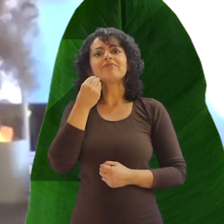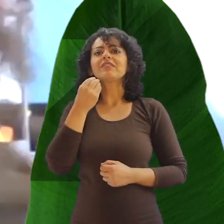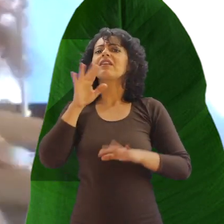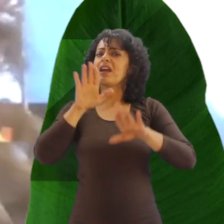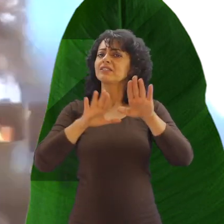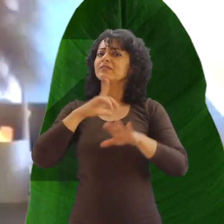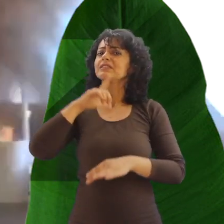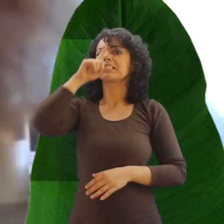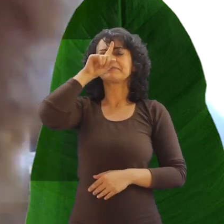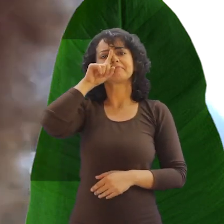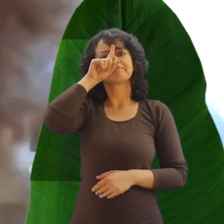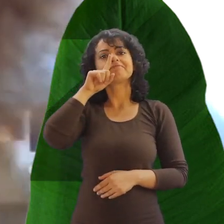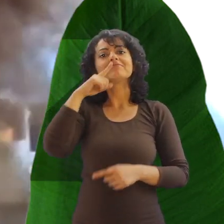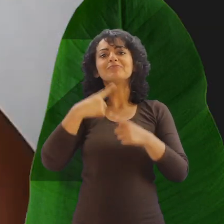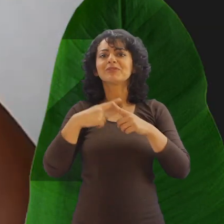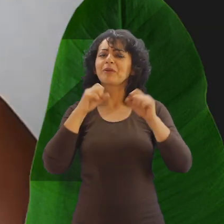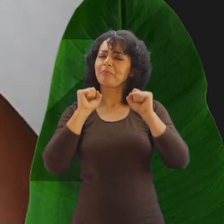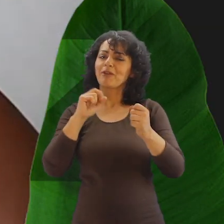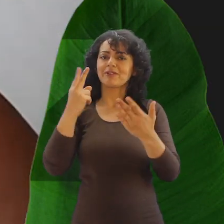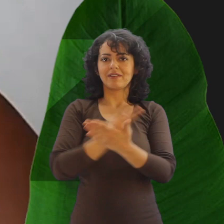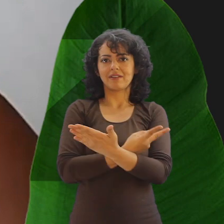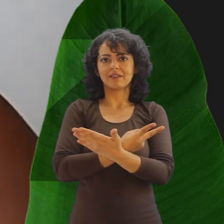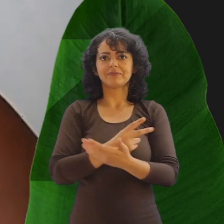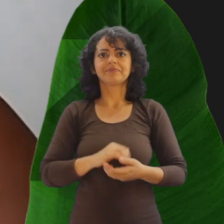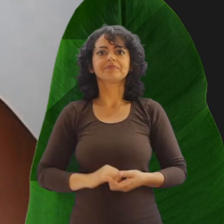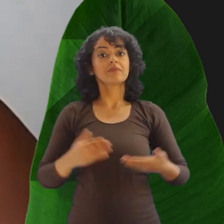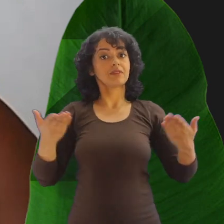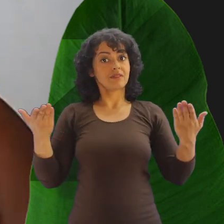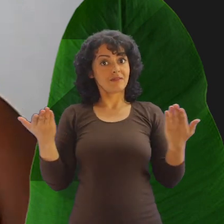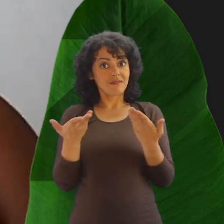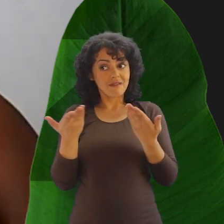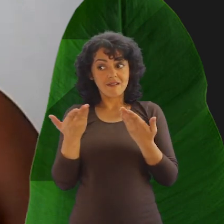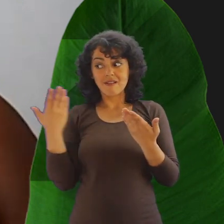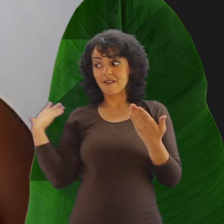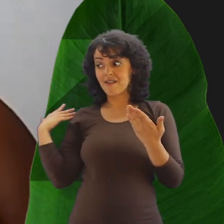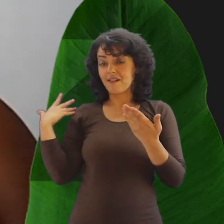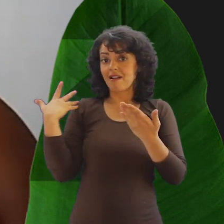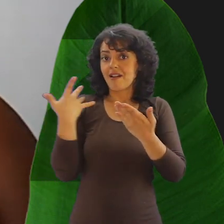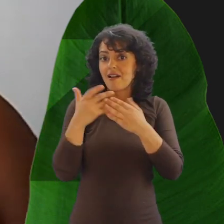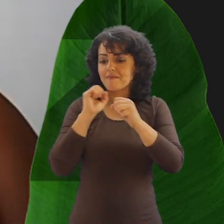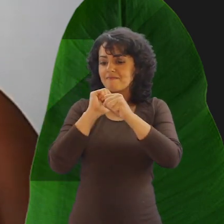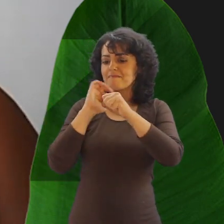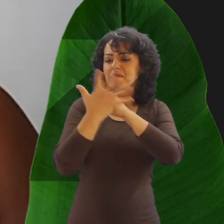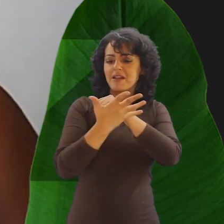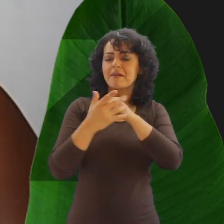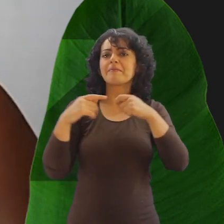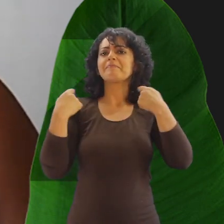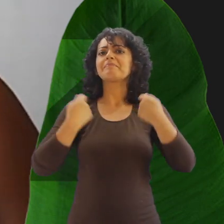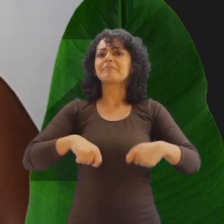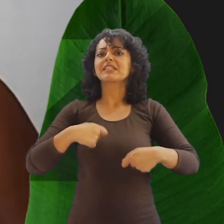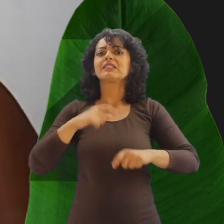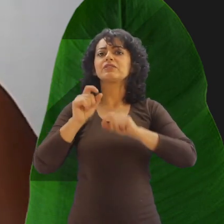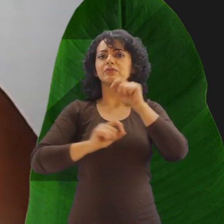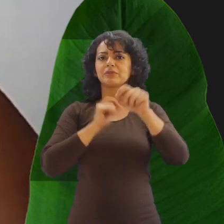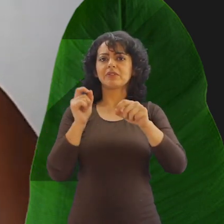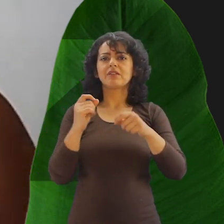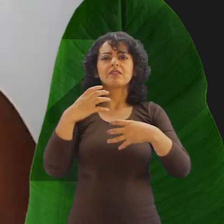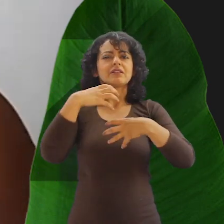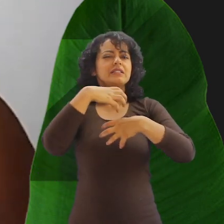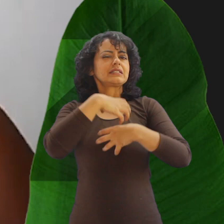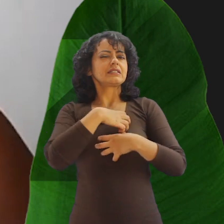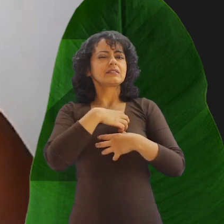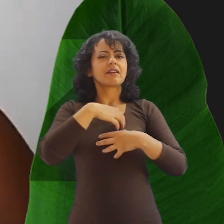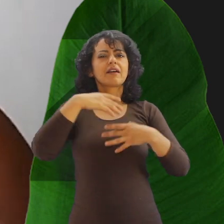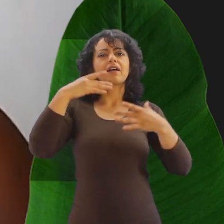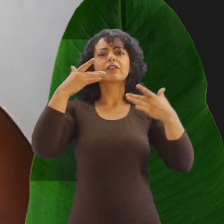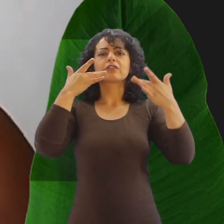na iminência do erro. Agora, na pandemia, a gente teve que transpor esse estado cênico,